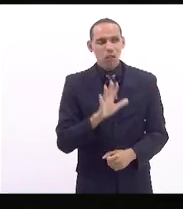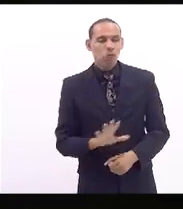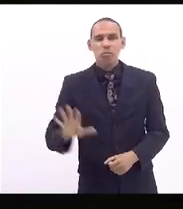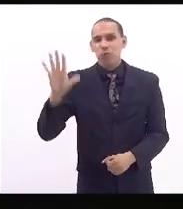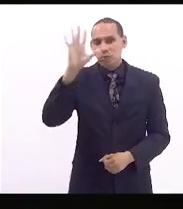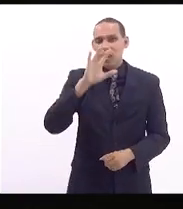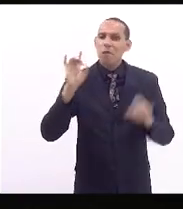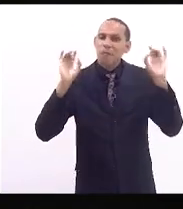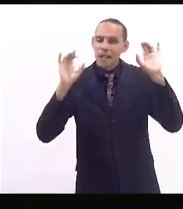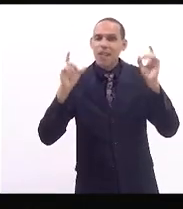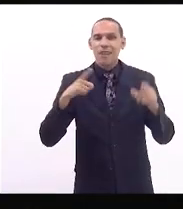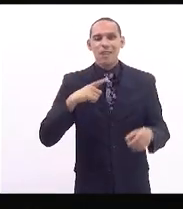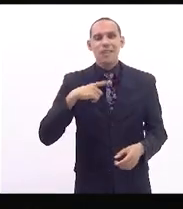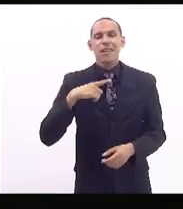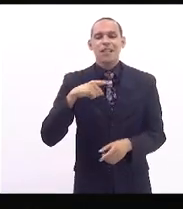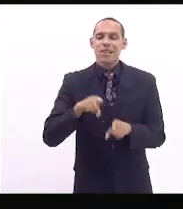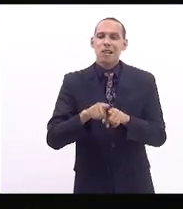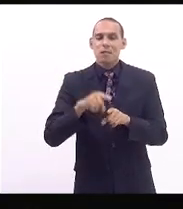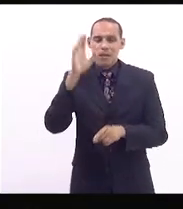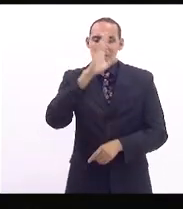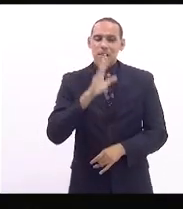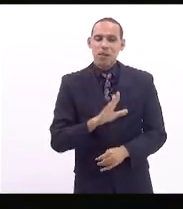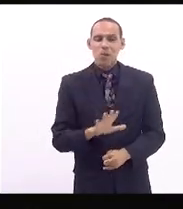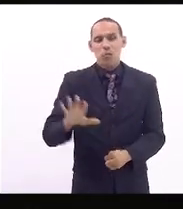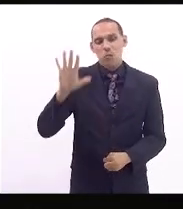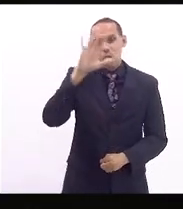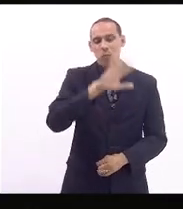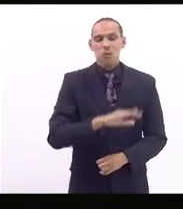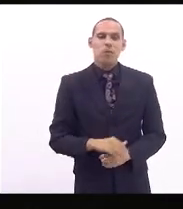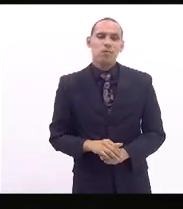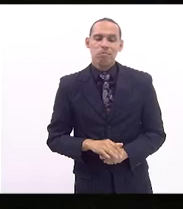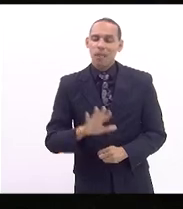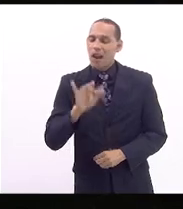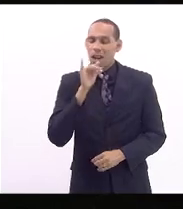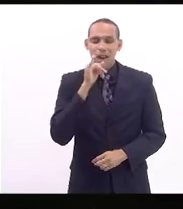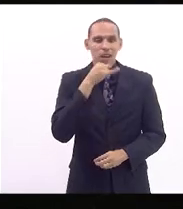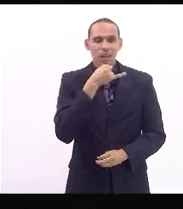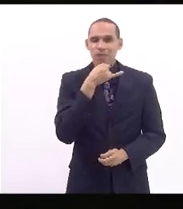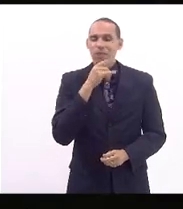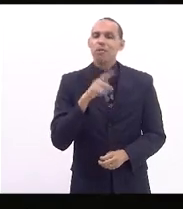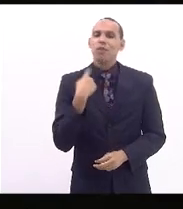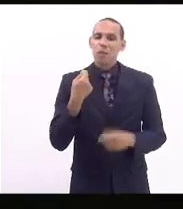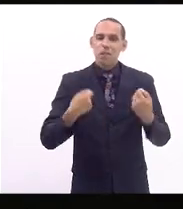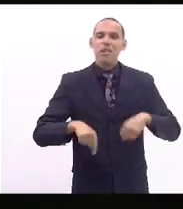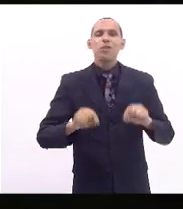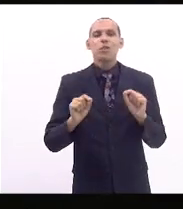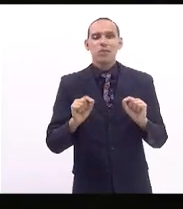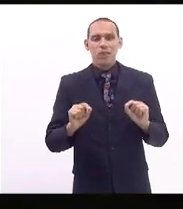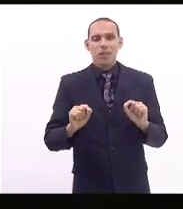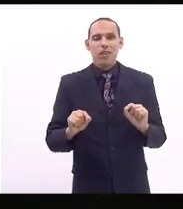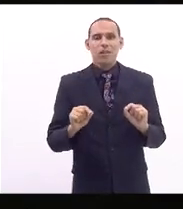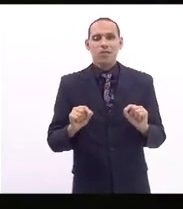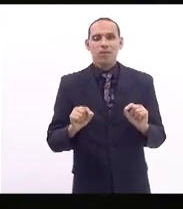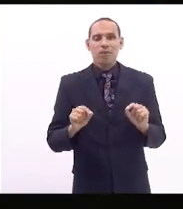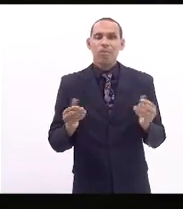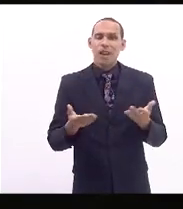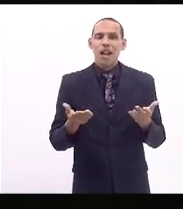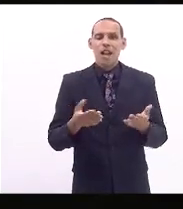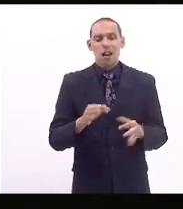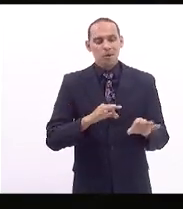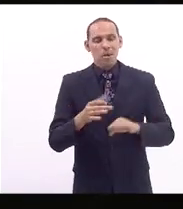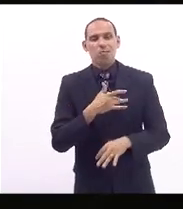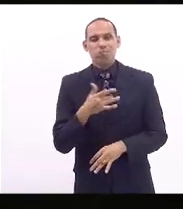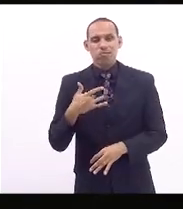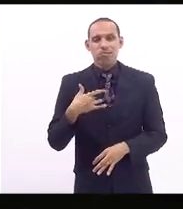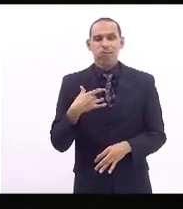grandes especialistas que nós temos no Brasil inteiro e infelizmente a gente precisa recorrer e agora a gente